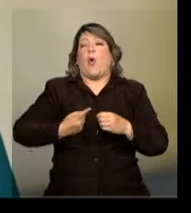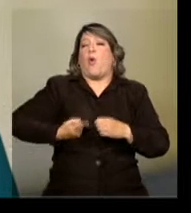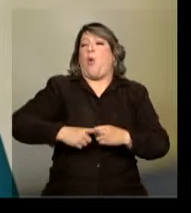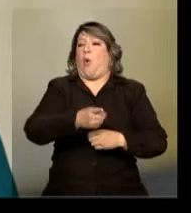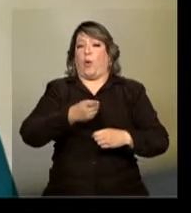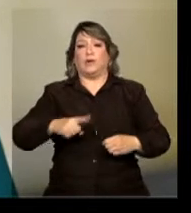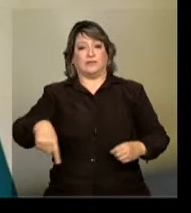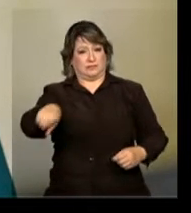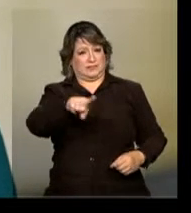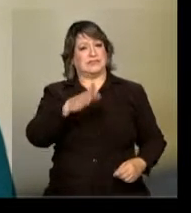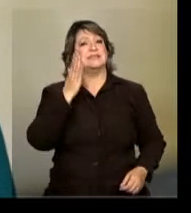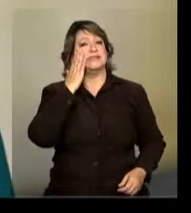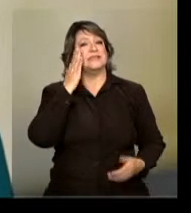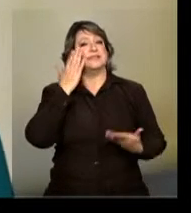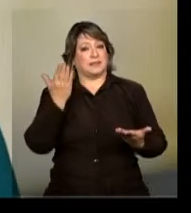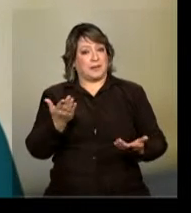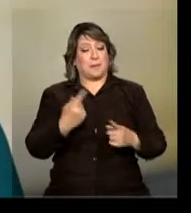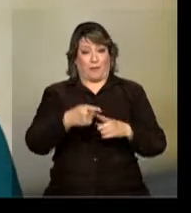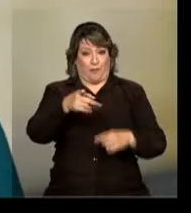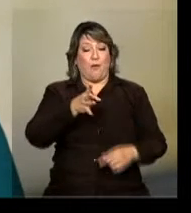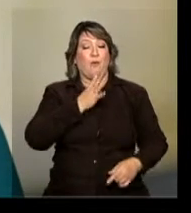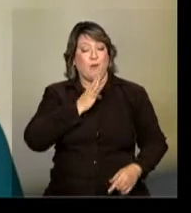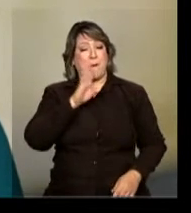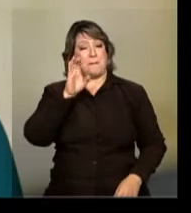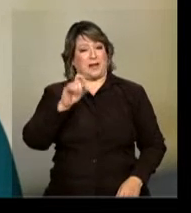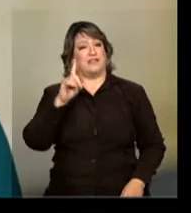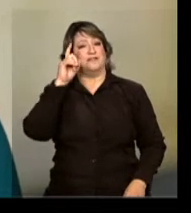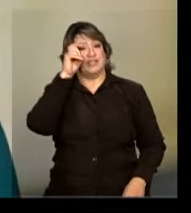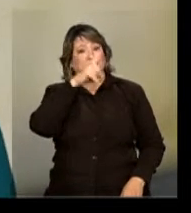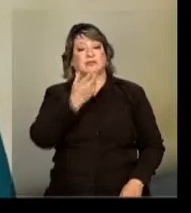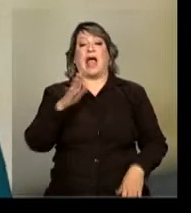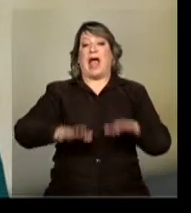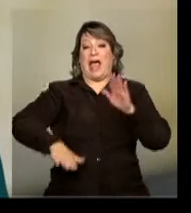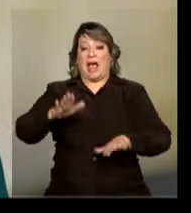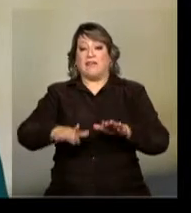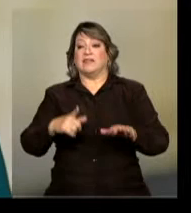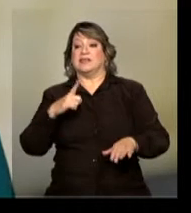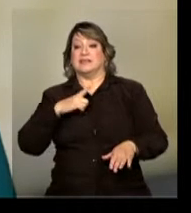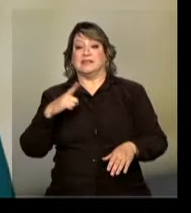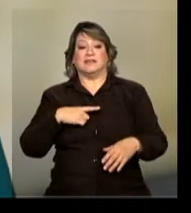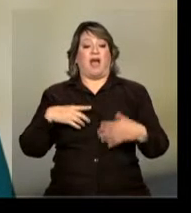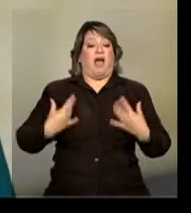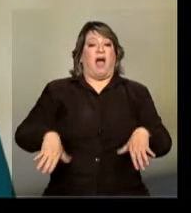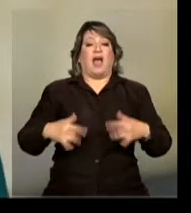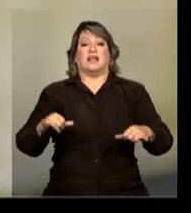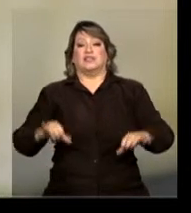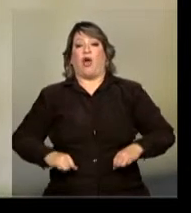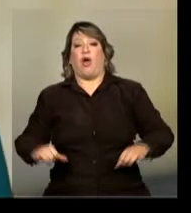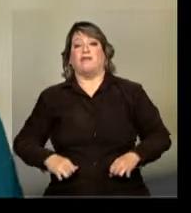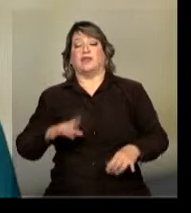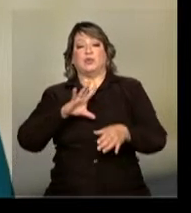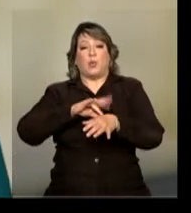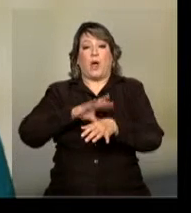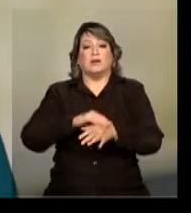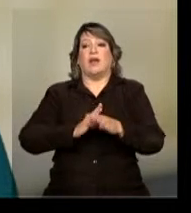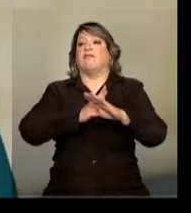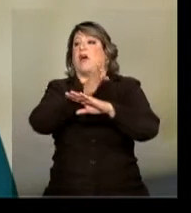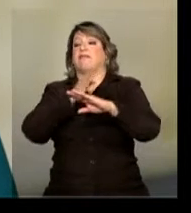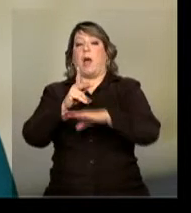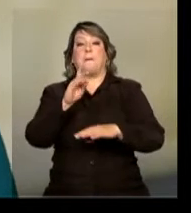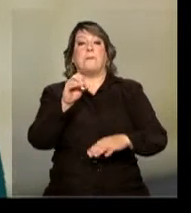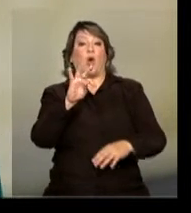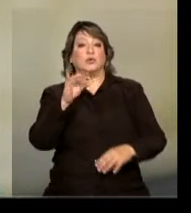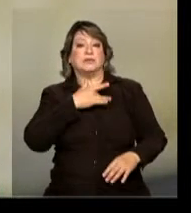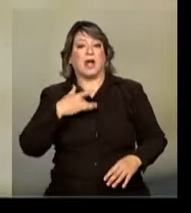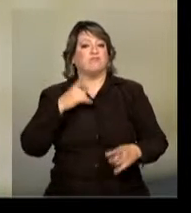do país porque você conhece bem o sofrimento de chegar um posto de saúde e não encontrar médico